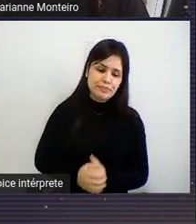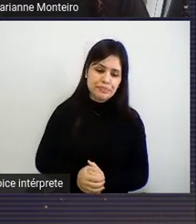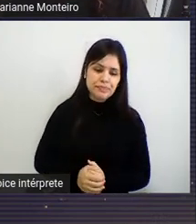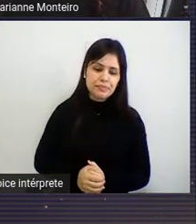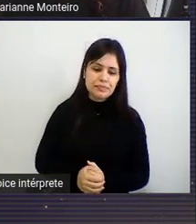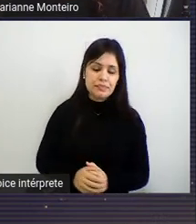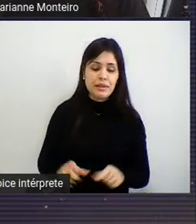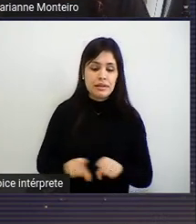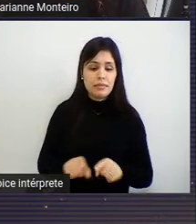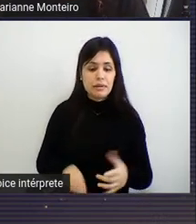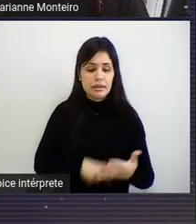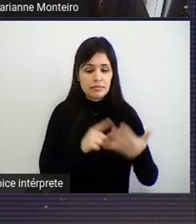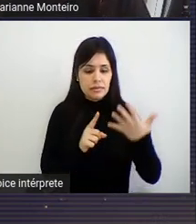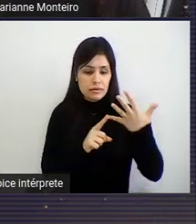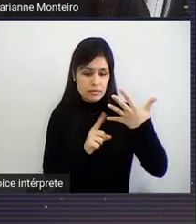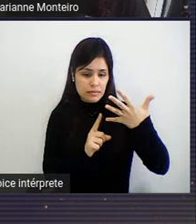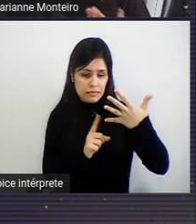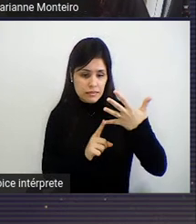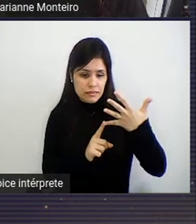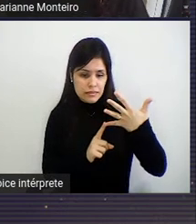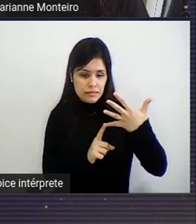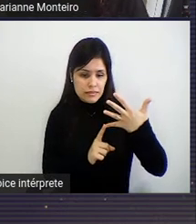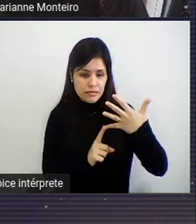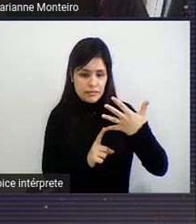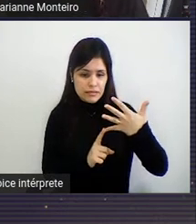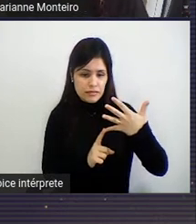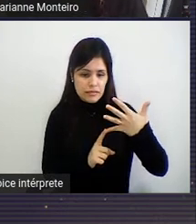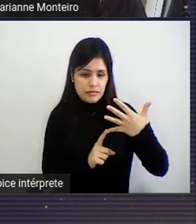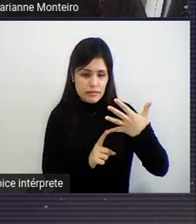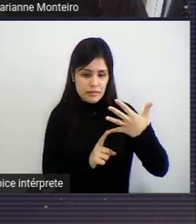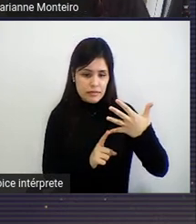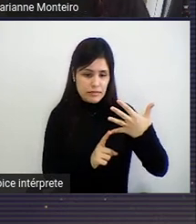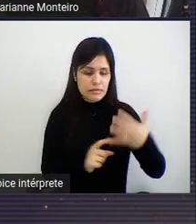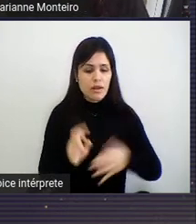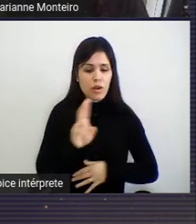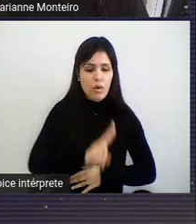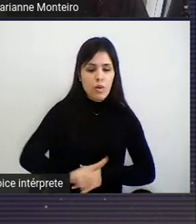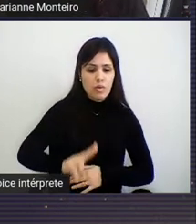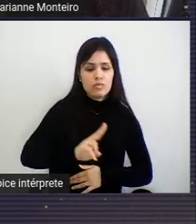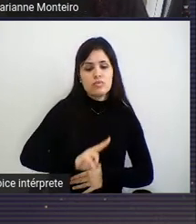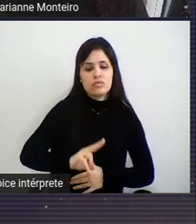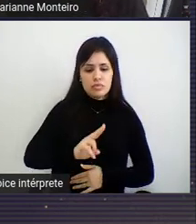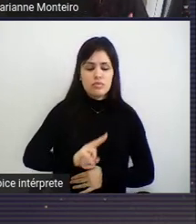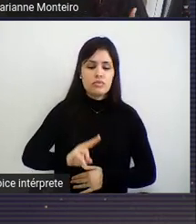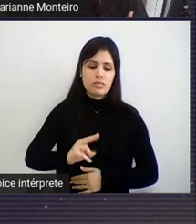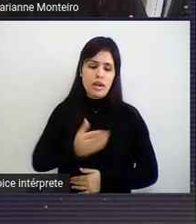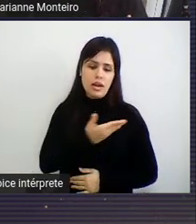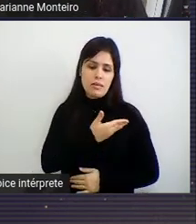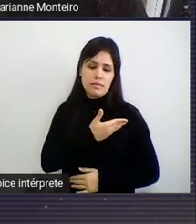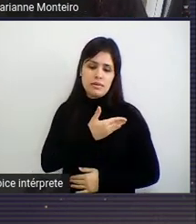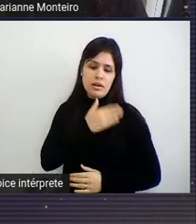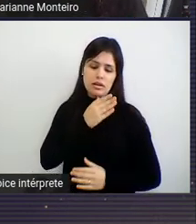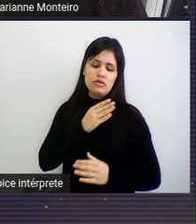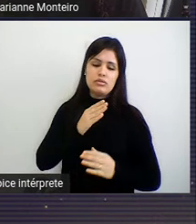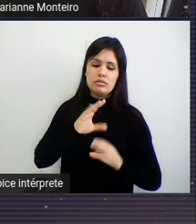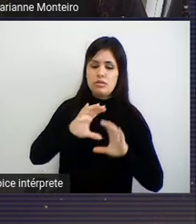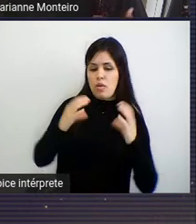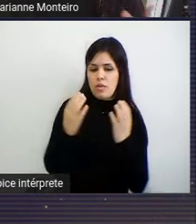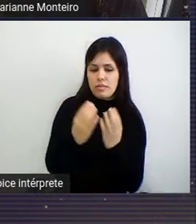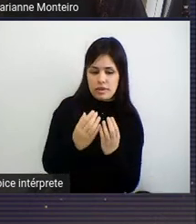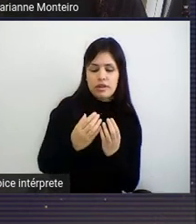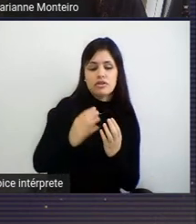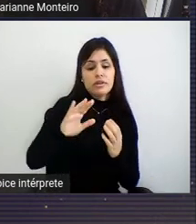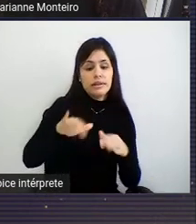também, o último ponto é cultivar amizades e comunidades. Então, é muito mais legal você